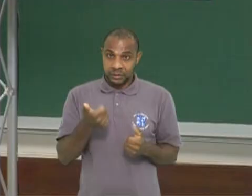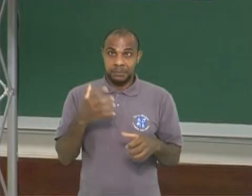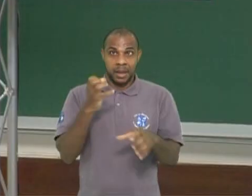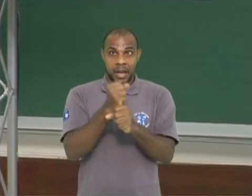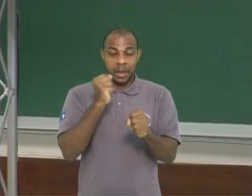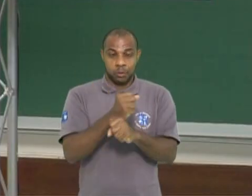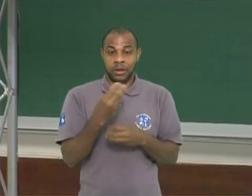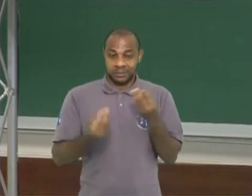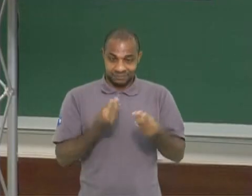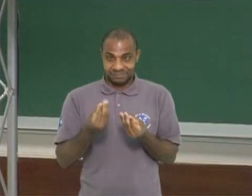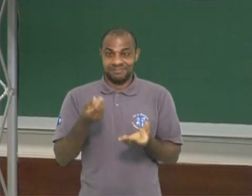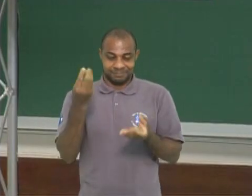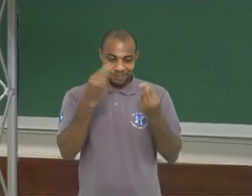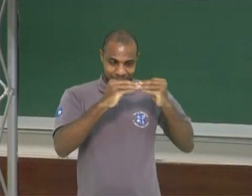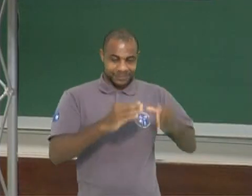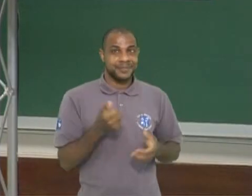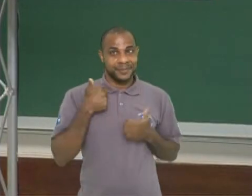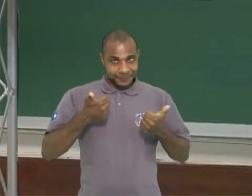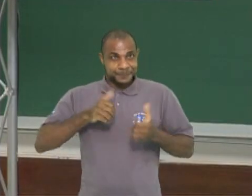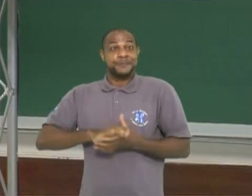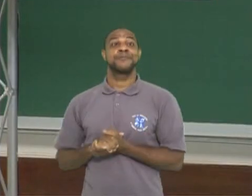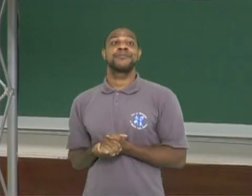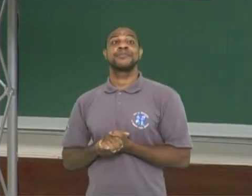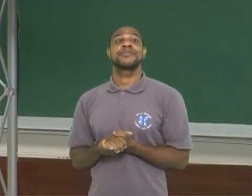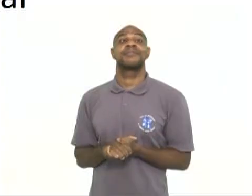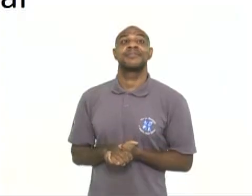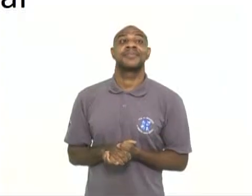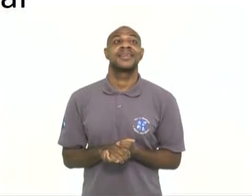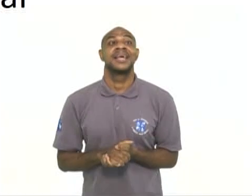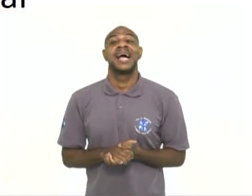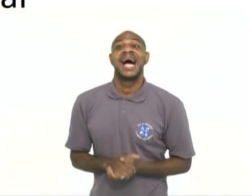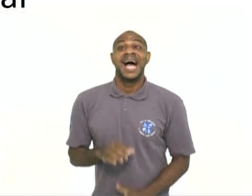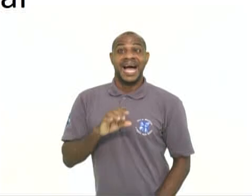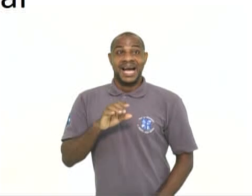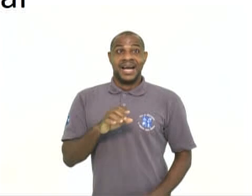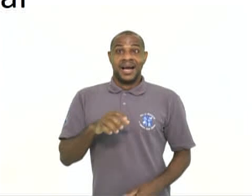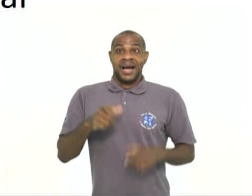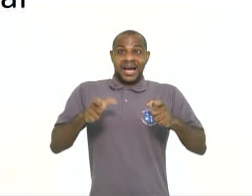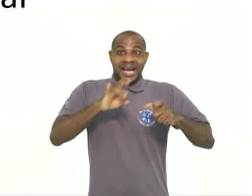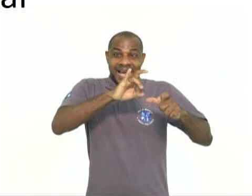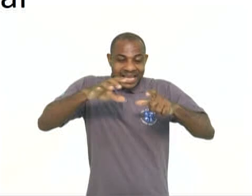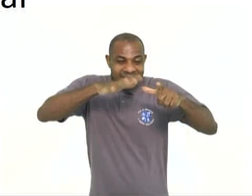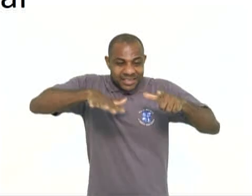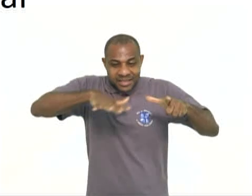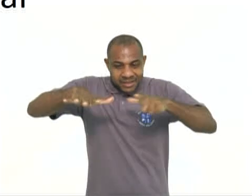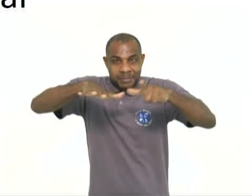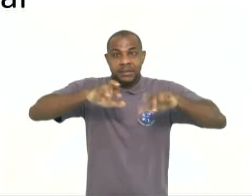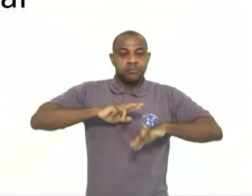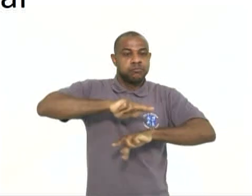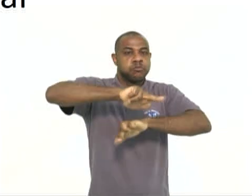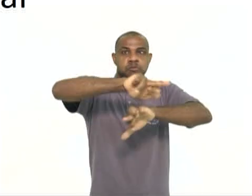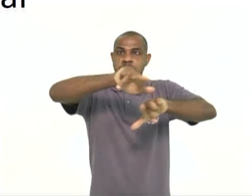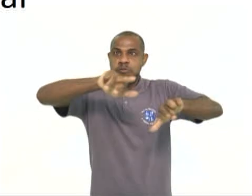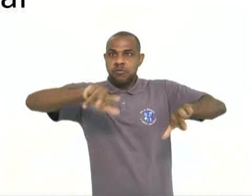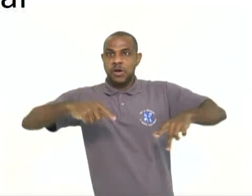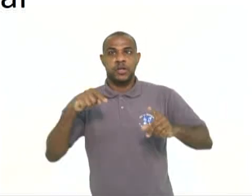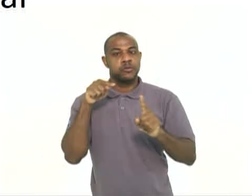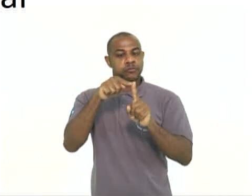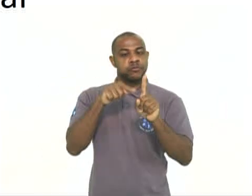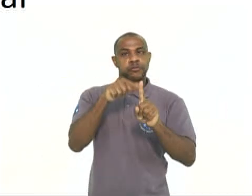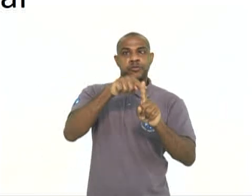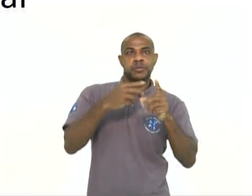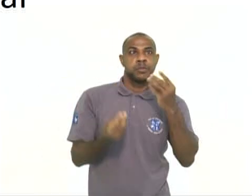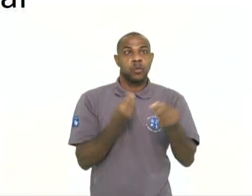de vocês, beleza? Então, vamos lá. Cada espaço, ele pode ter diferentes formas